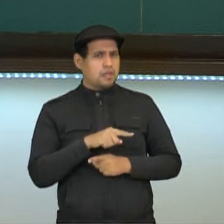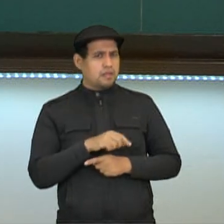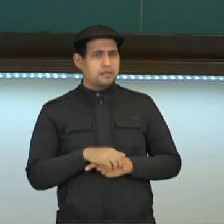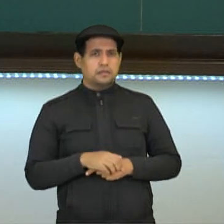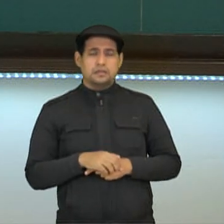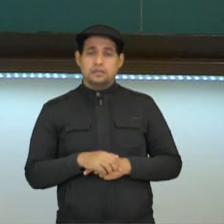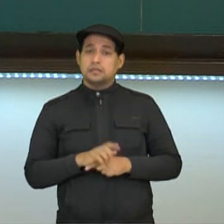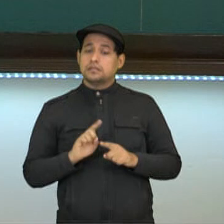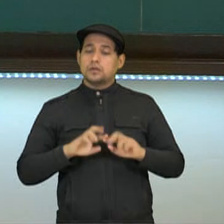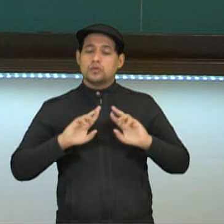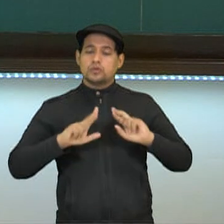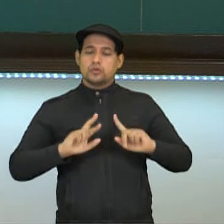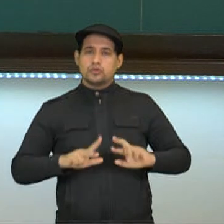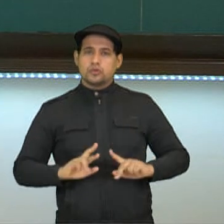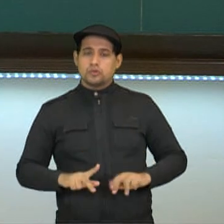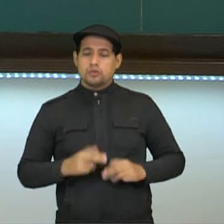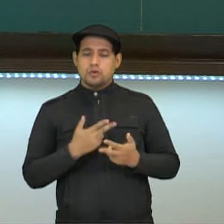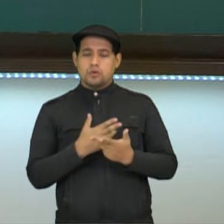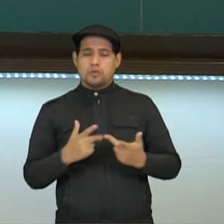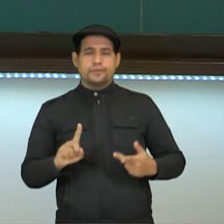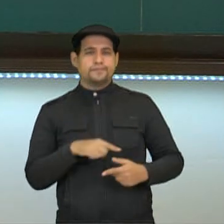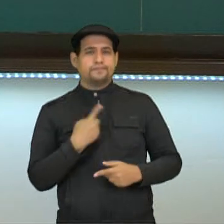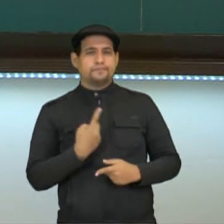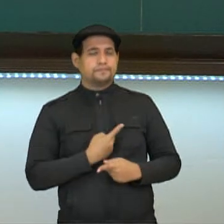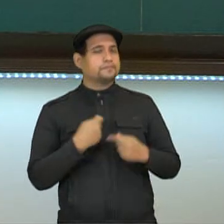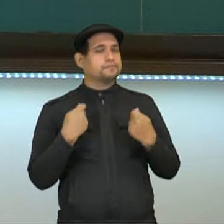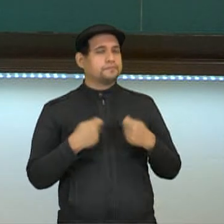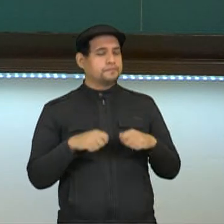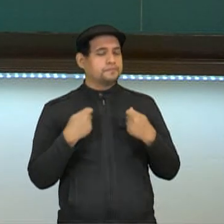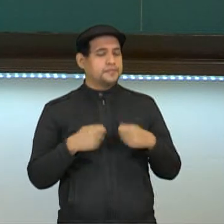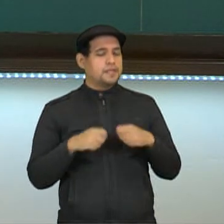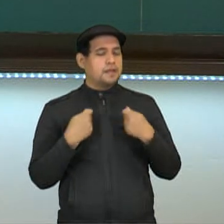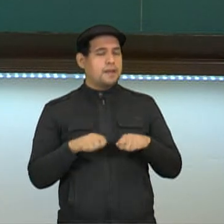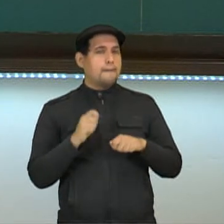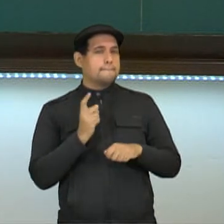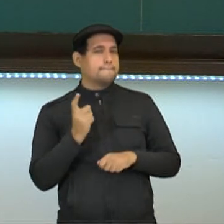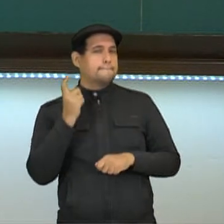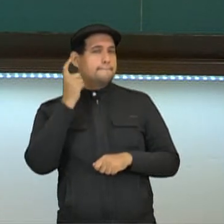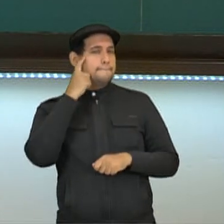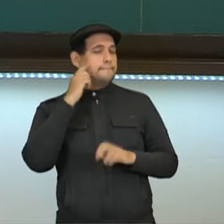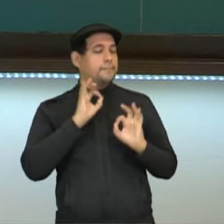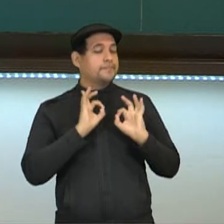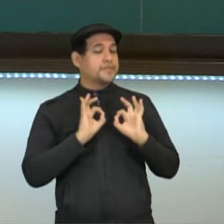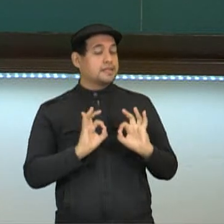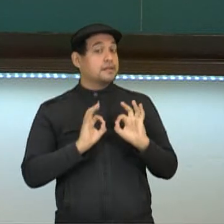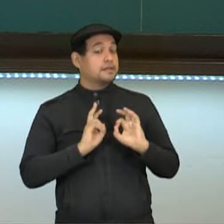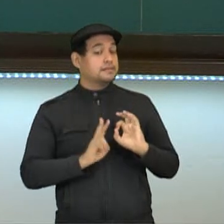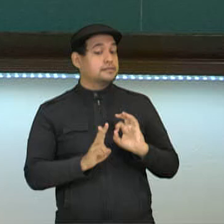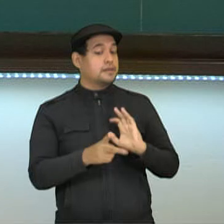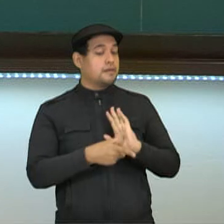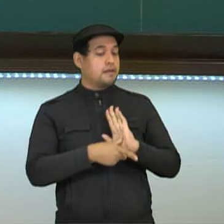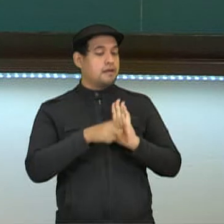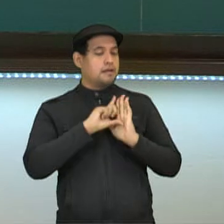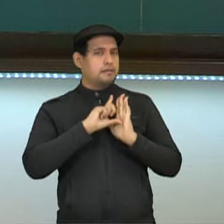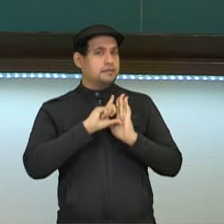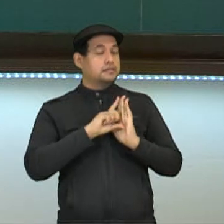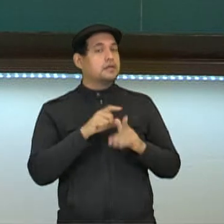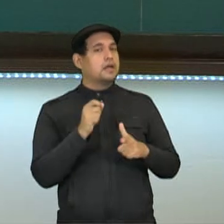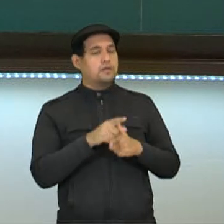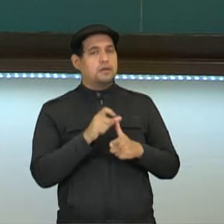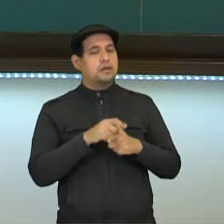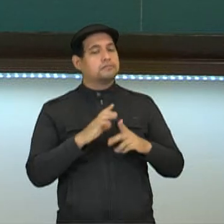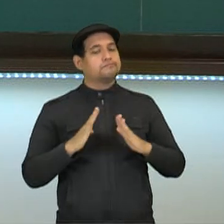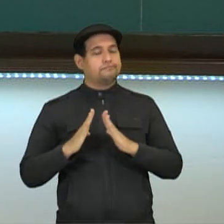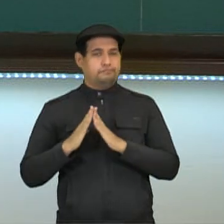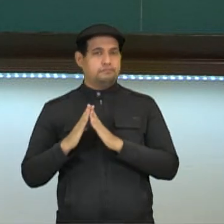Então, são todas questões que nós precisamos pensar bem sempre antes de alugar